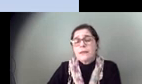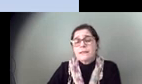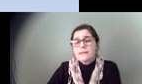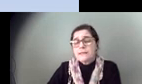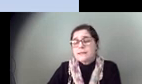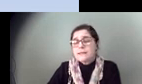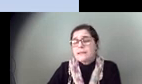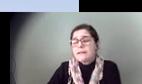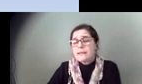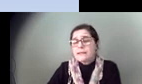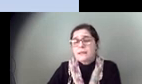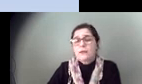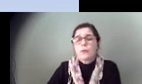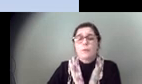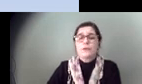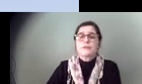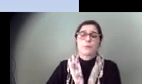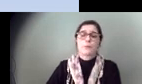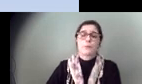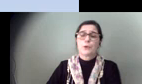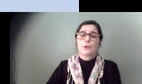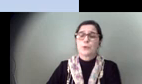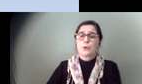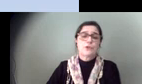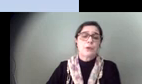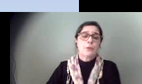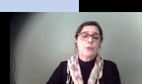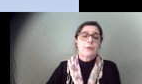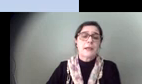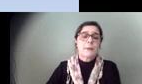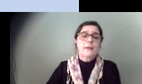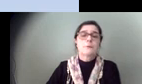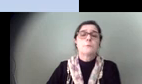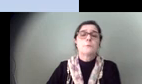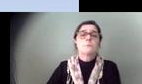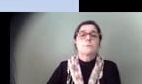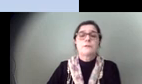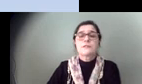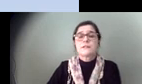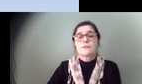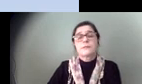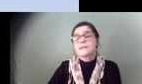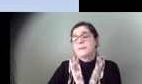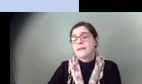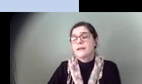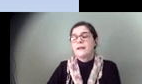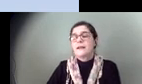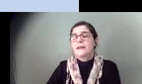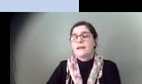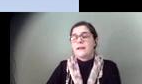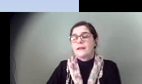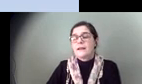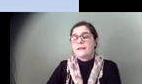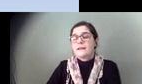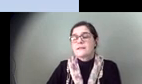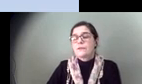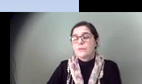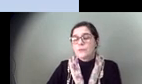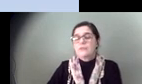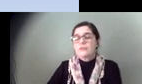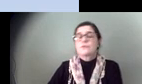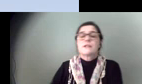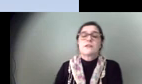analisar quais são esses itens, né, que compõem esse protocolo de acompanhamento. Vocês vão perceber que